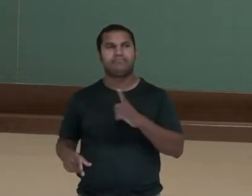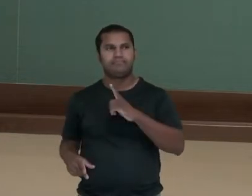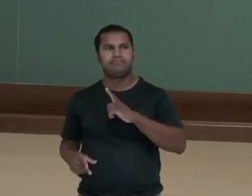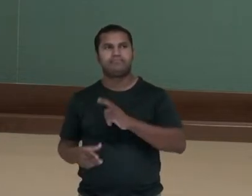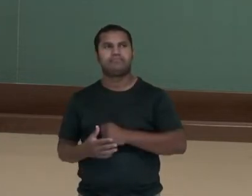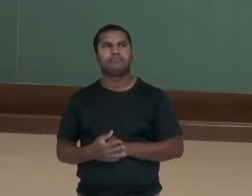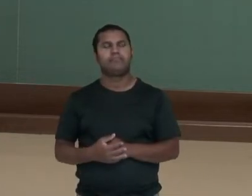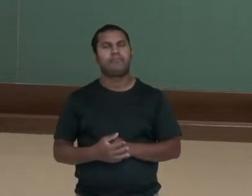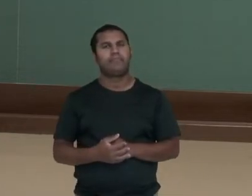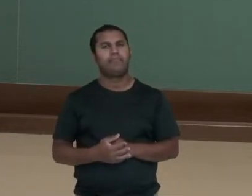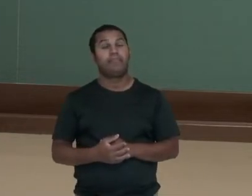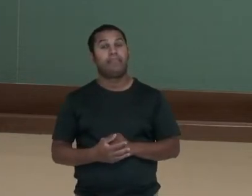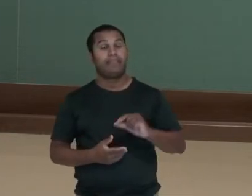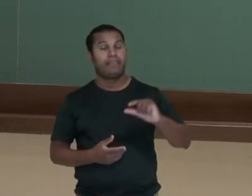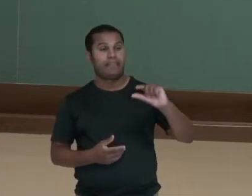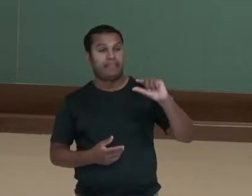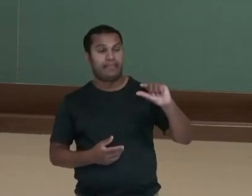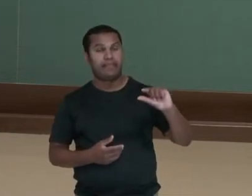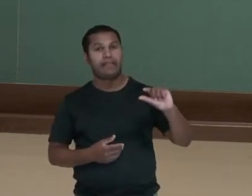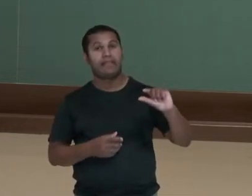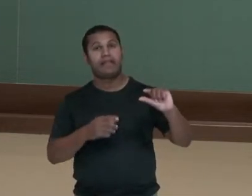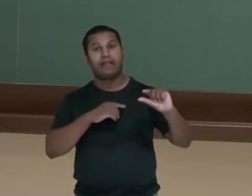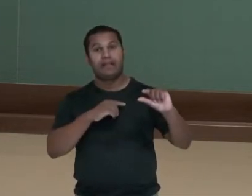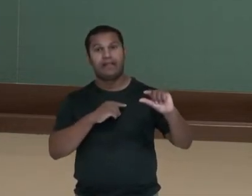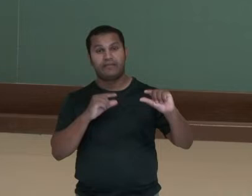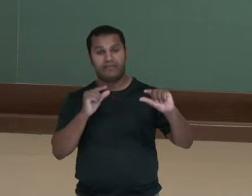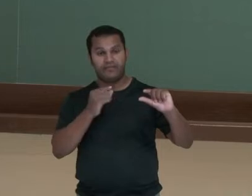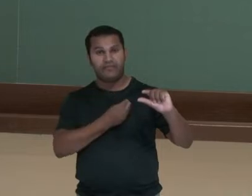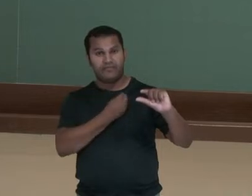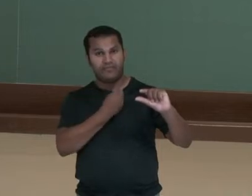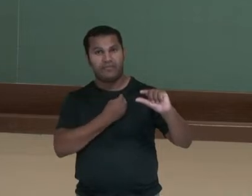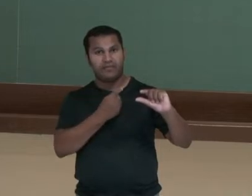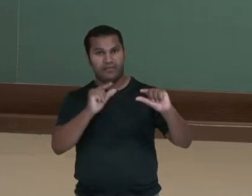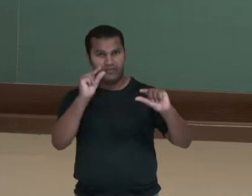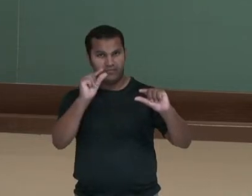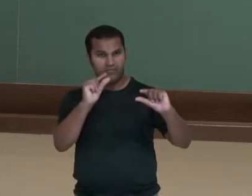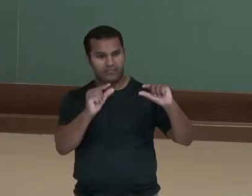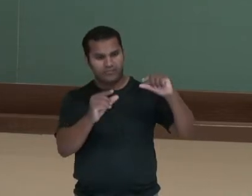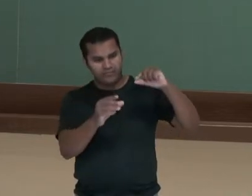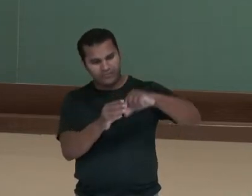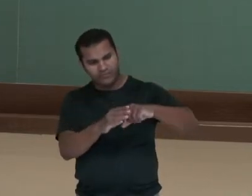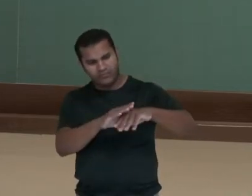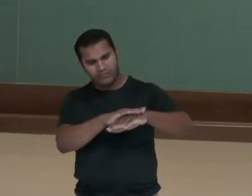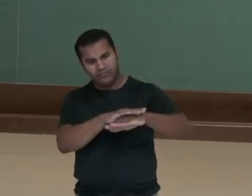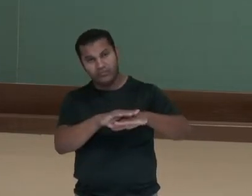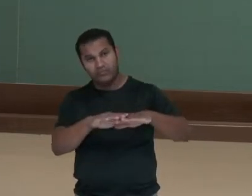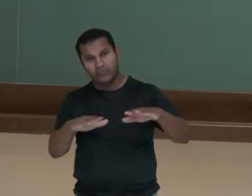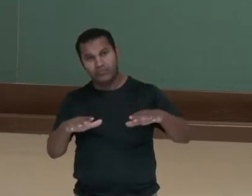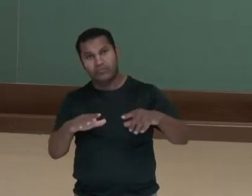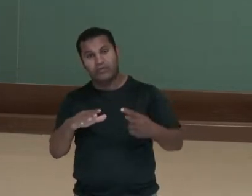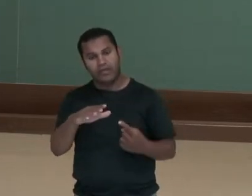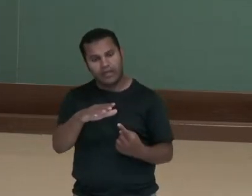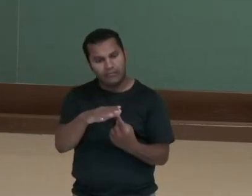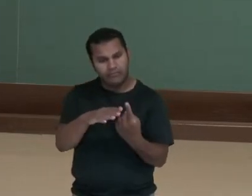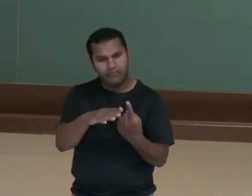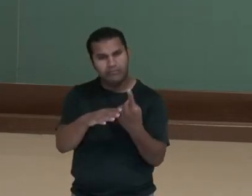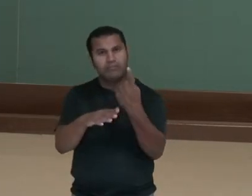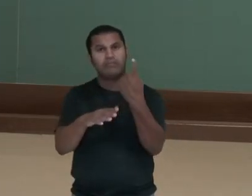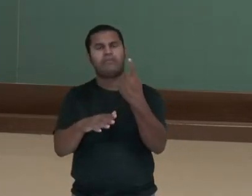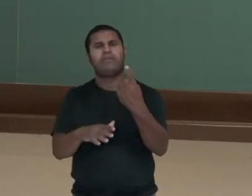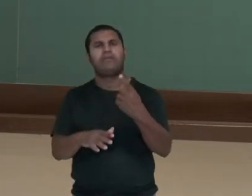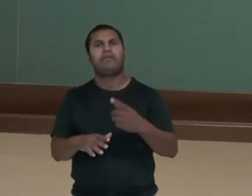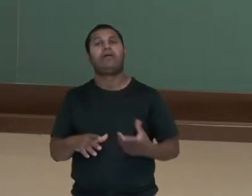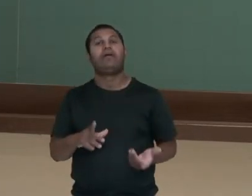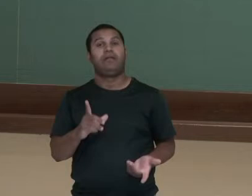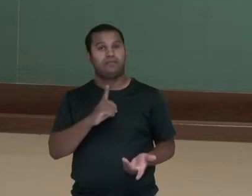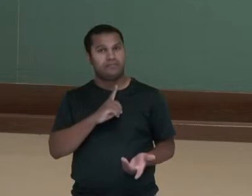Os organismos, os seres vivos, possuem crescimento. Mas como assim, professora? Uma bactéria cresce? Cresce. Né? Quando ela